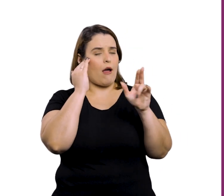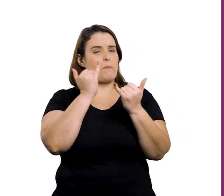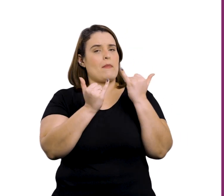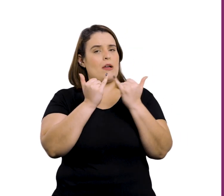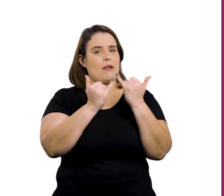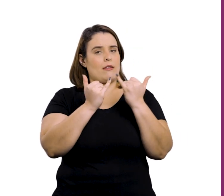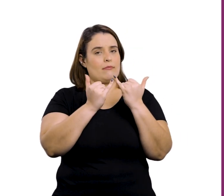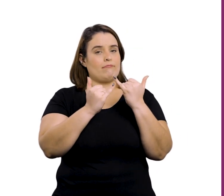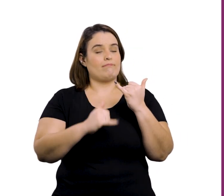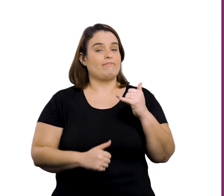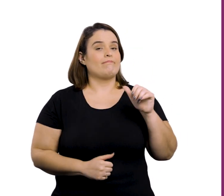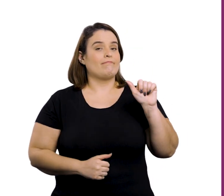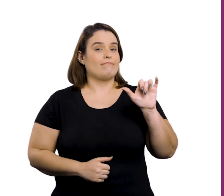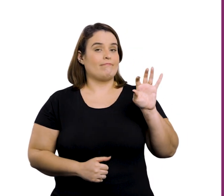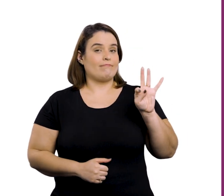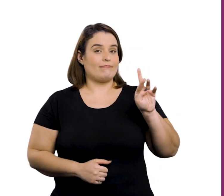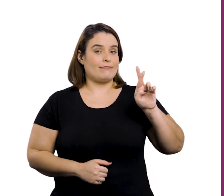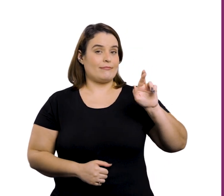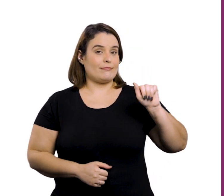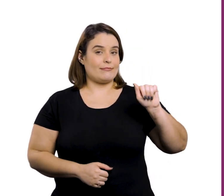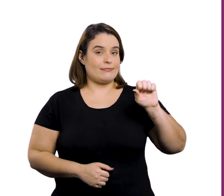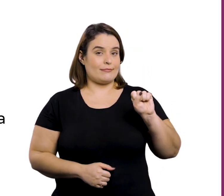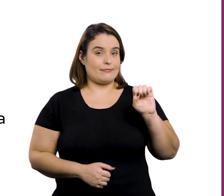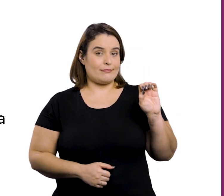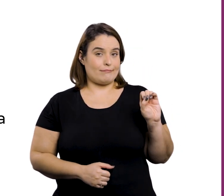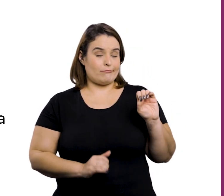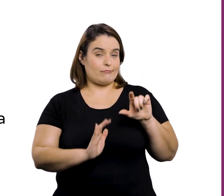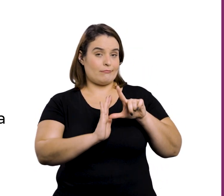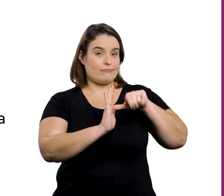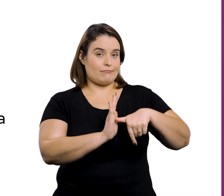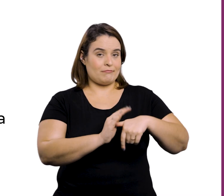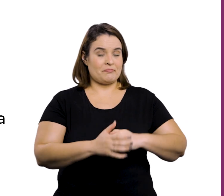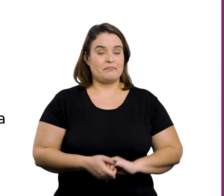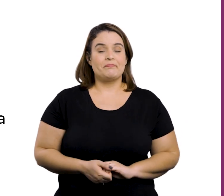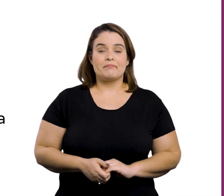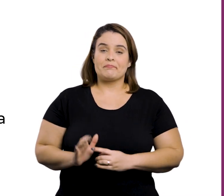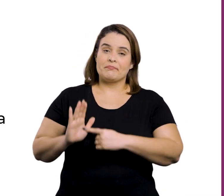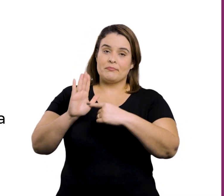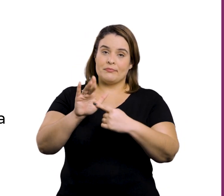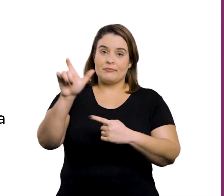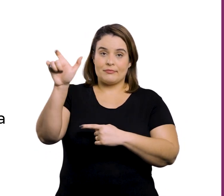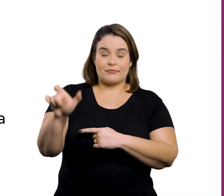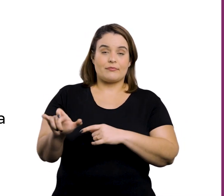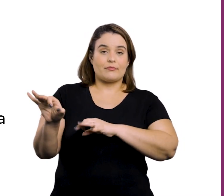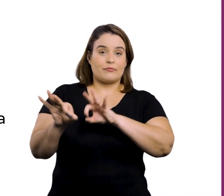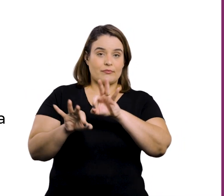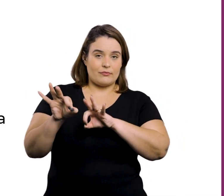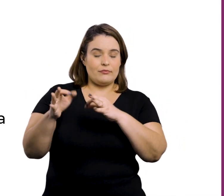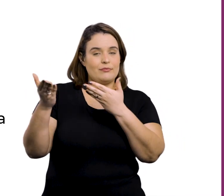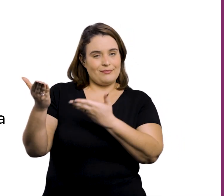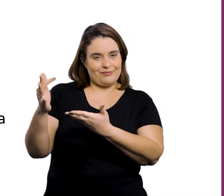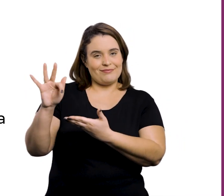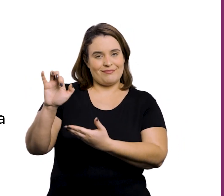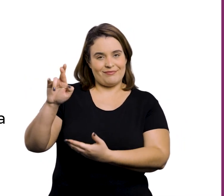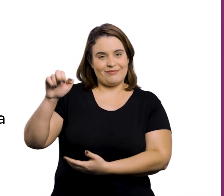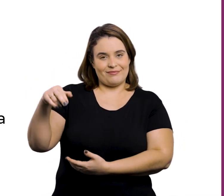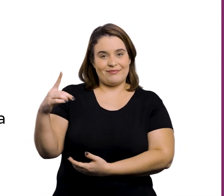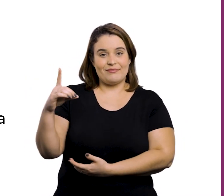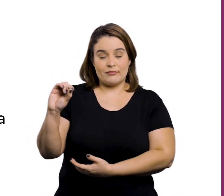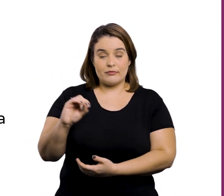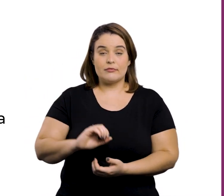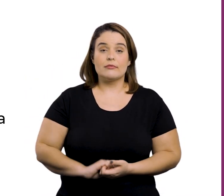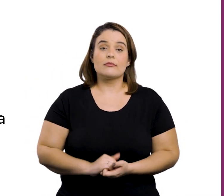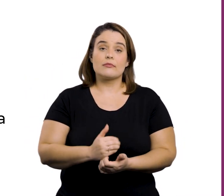palavra próxima à barbárie, o atraso. Como mostra o organizador do livro Educação contra a Barbárie,